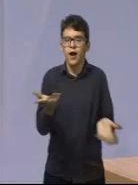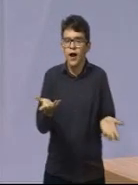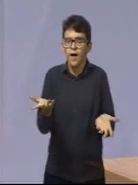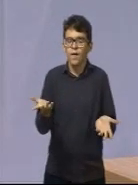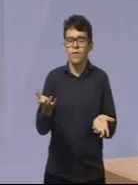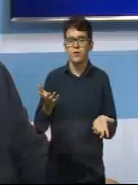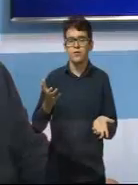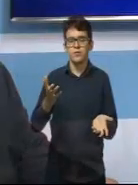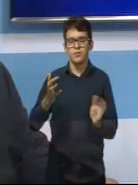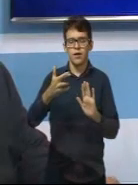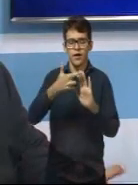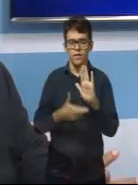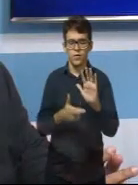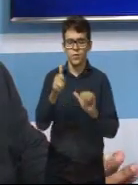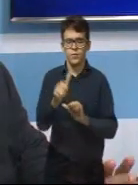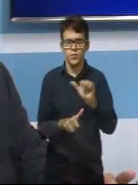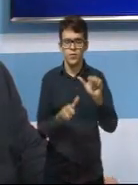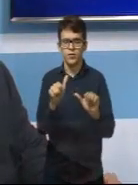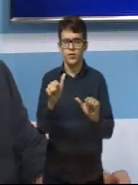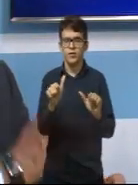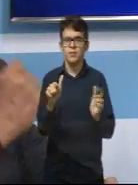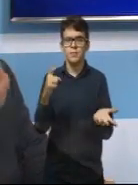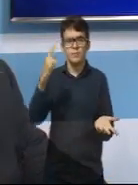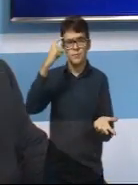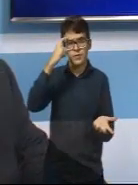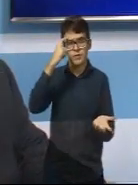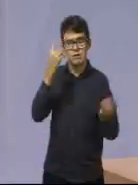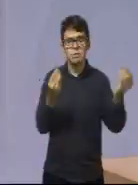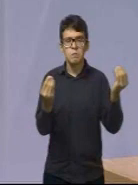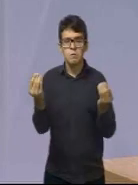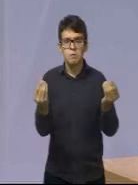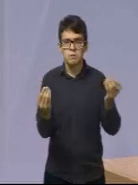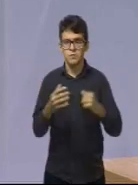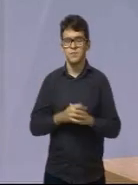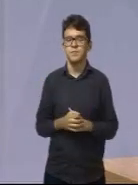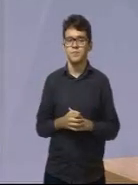um arremedo político de apoio ao atual governo?